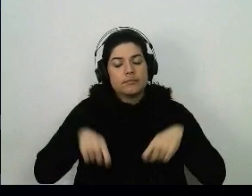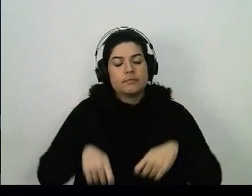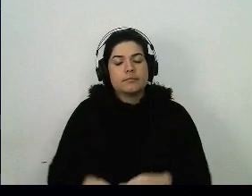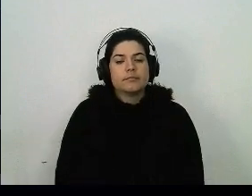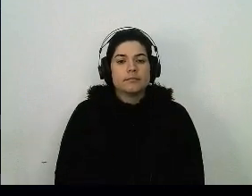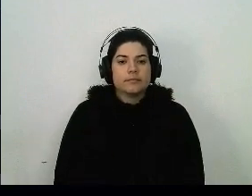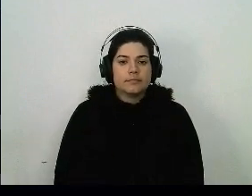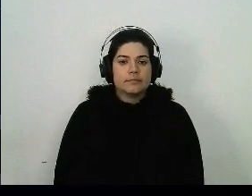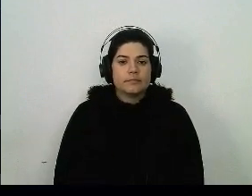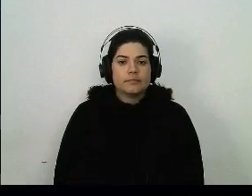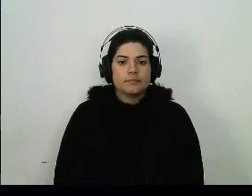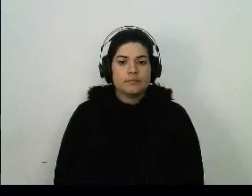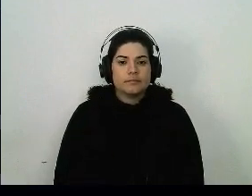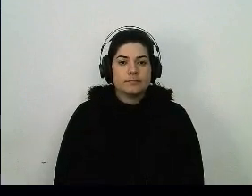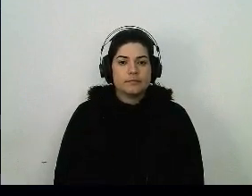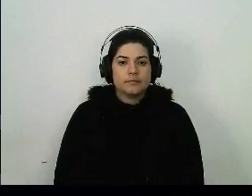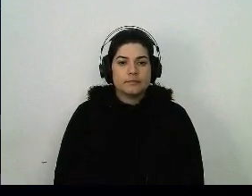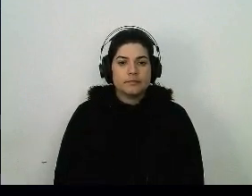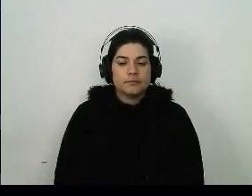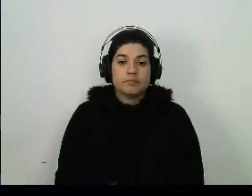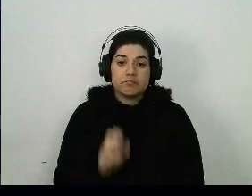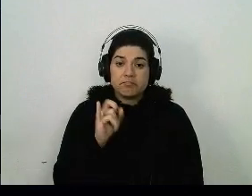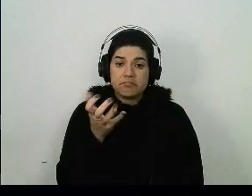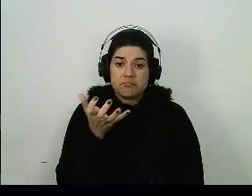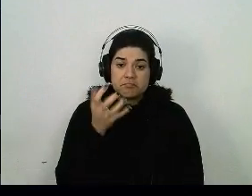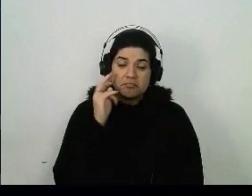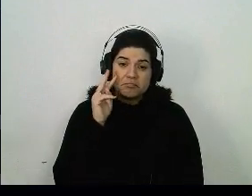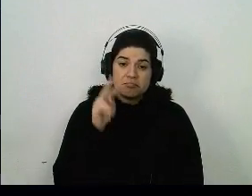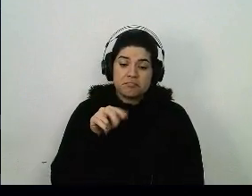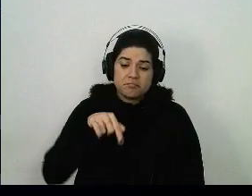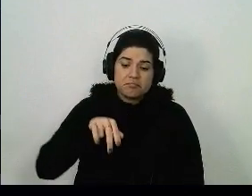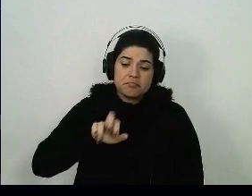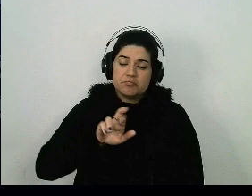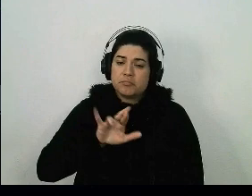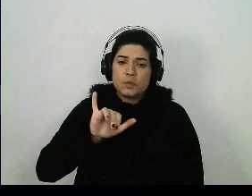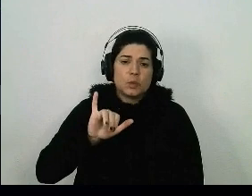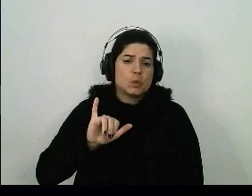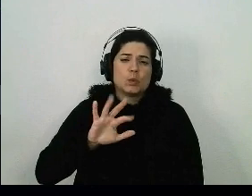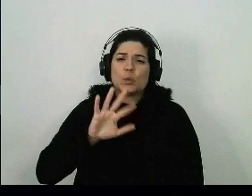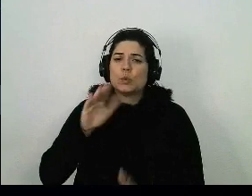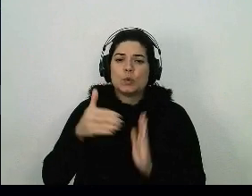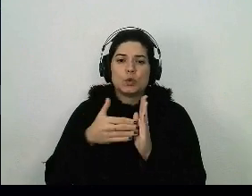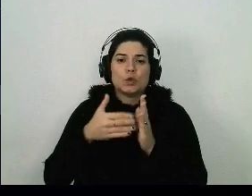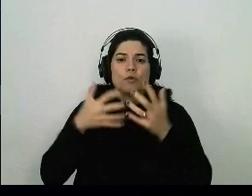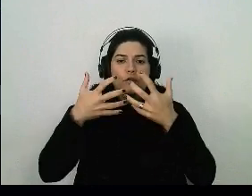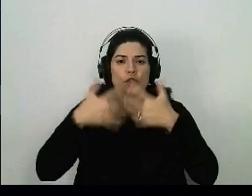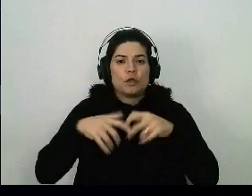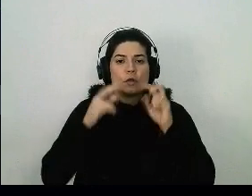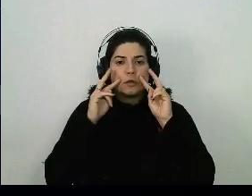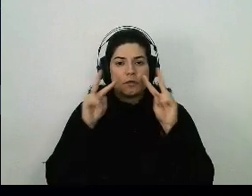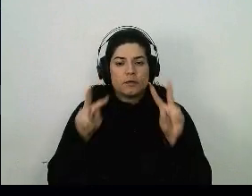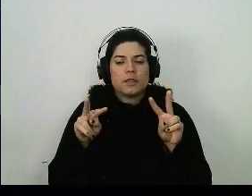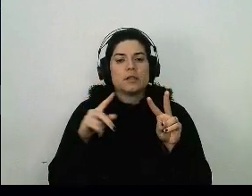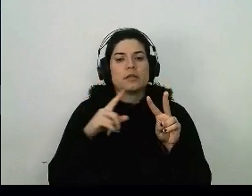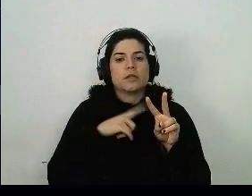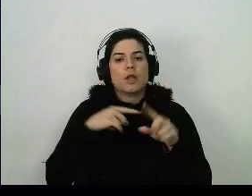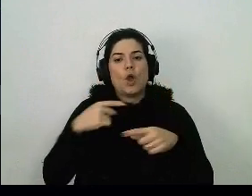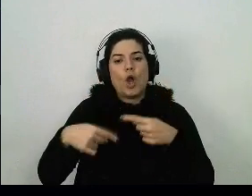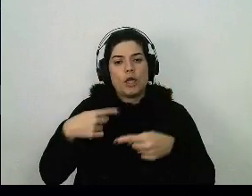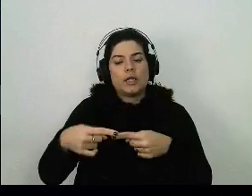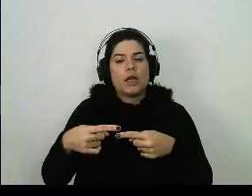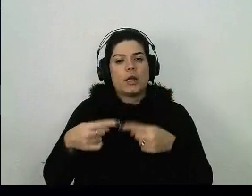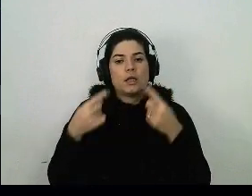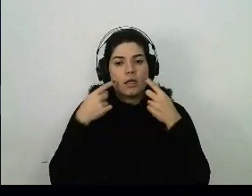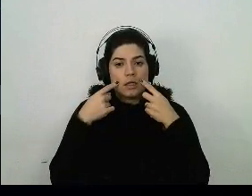Ele rodou aqui, se eu quiser ver uma query de tudo funcionando, vou dar um select top, rodar, e aqui, ó,